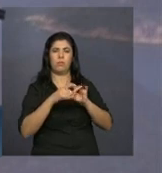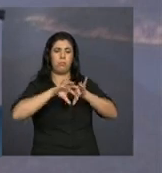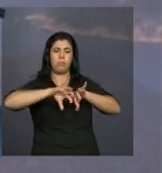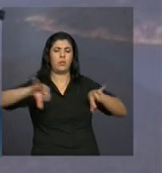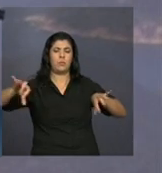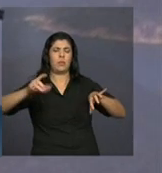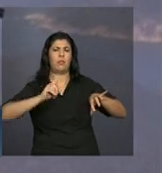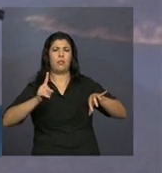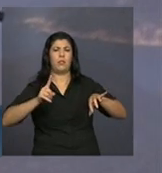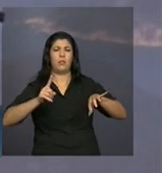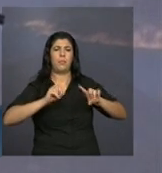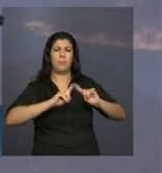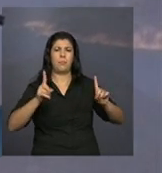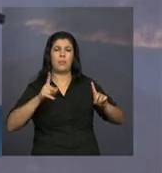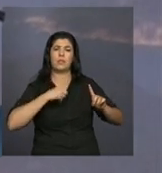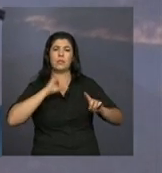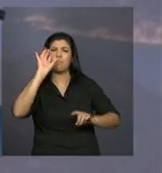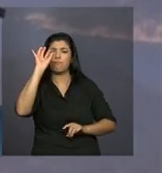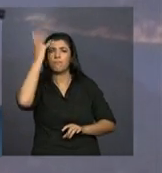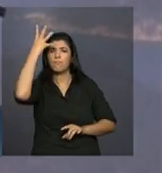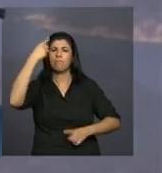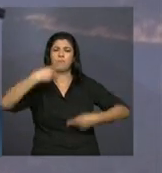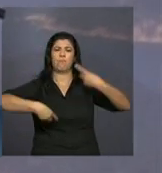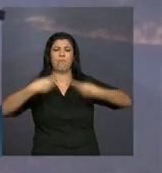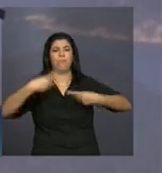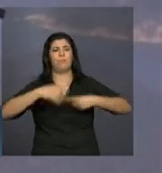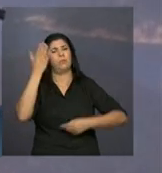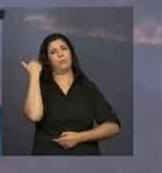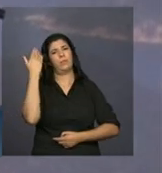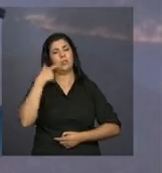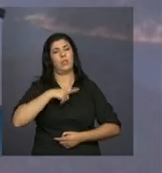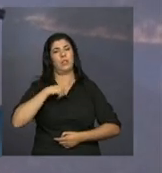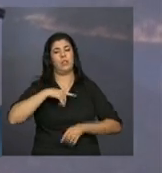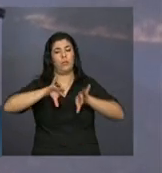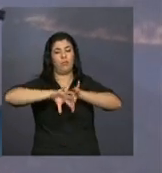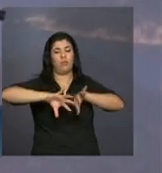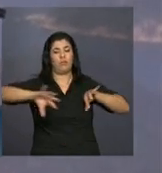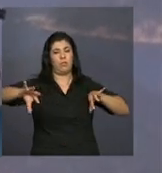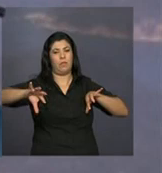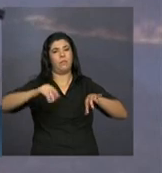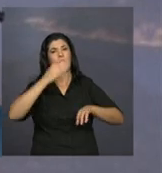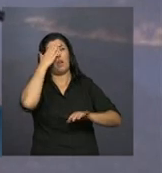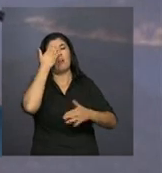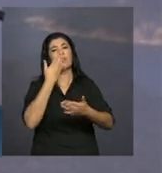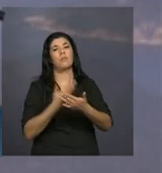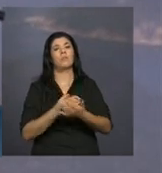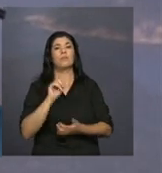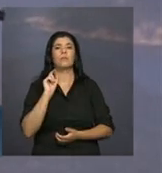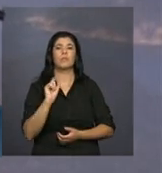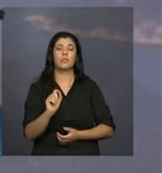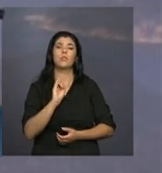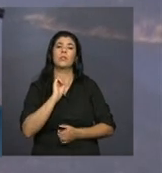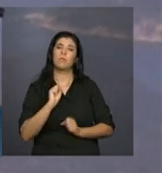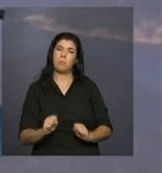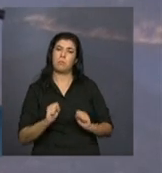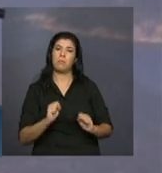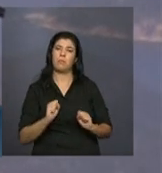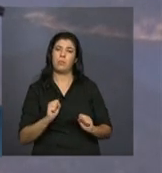geografia, mas por decisões políticas que dividiram a cidade. Eu acho que se